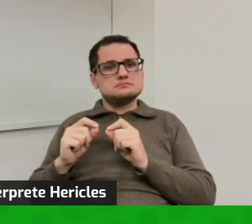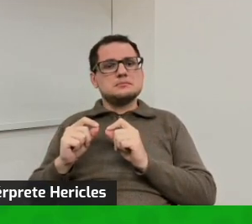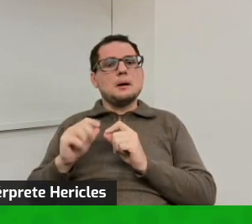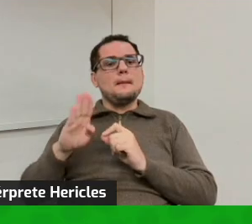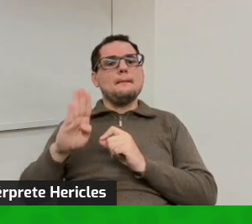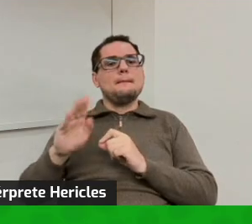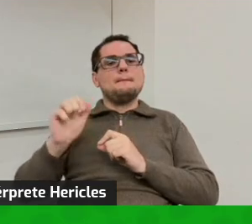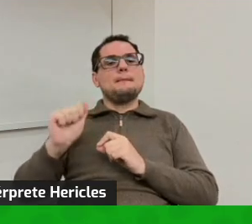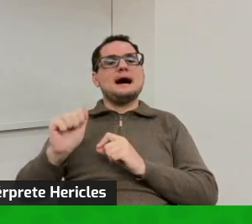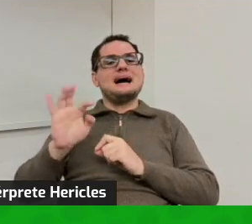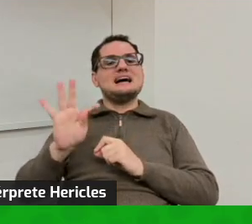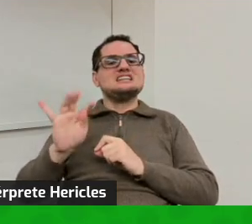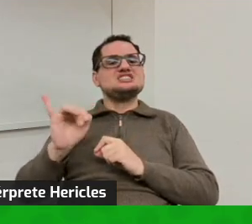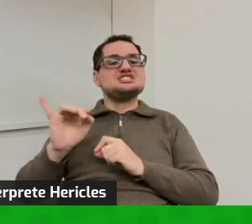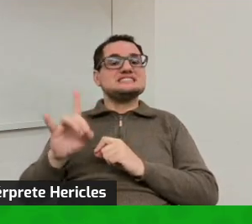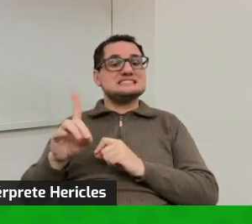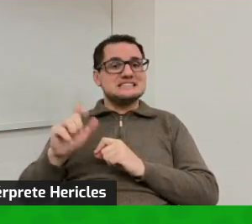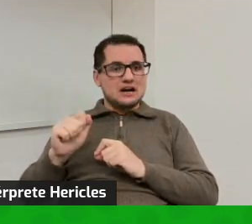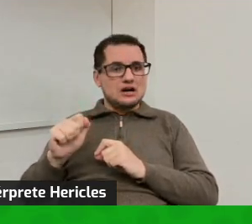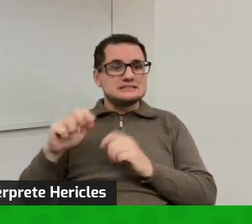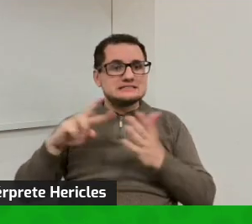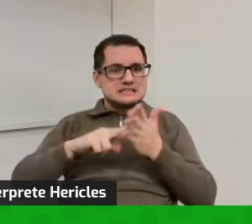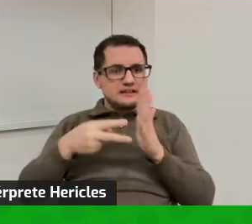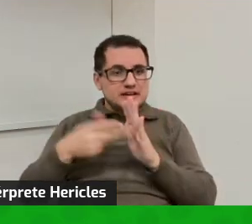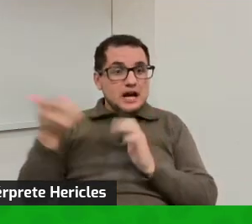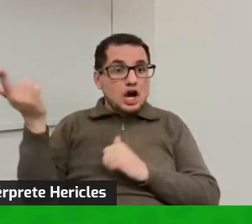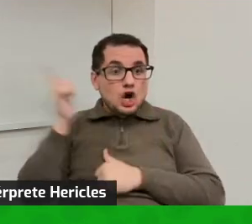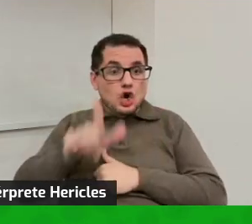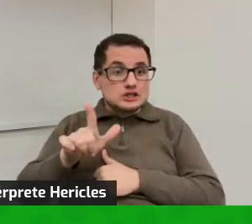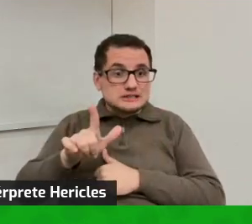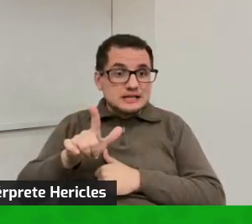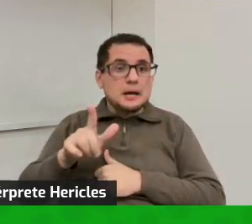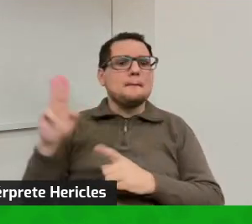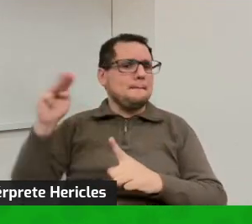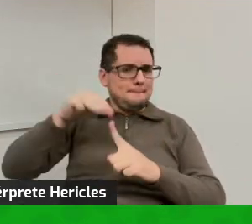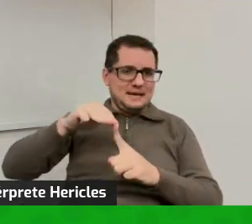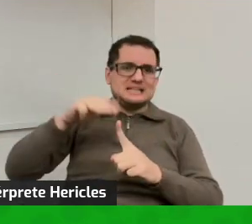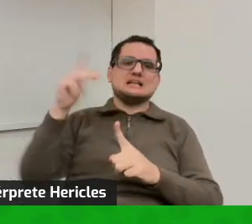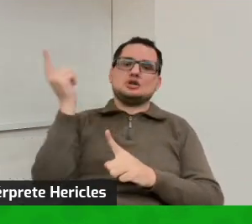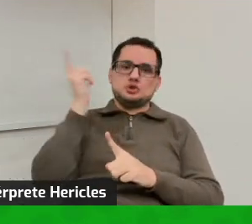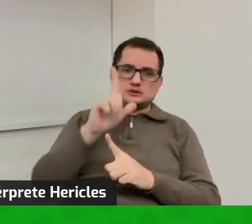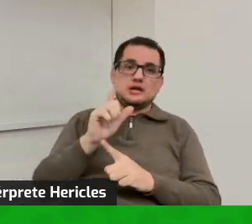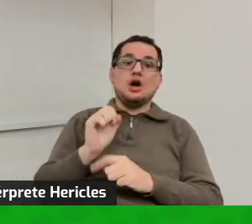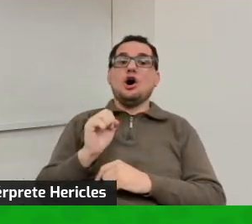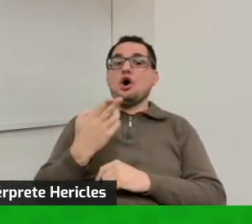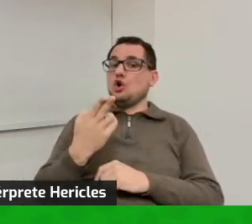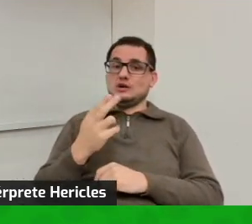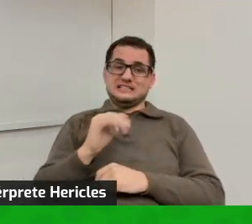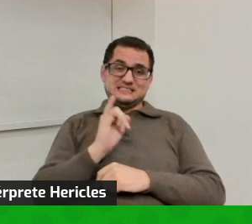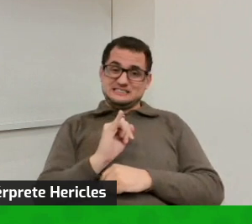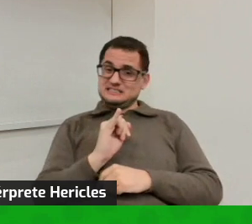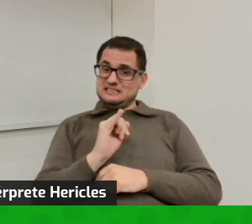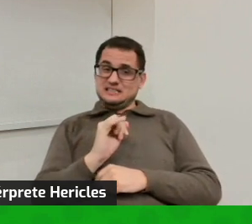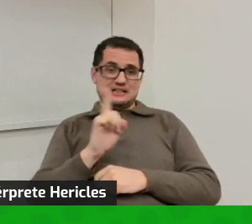Batida minha meta. Ou então, ele vai retornar